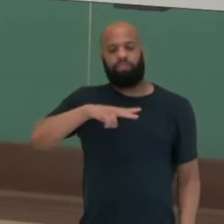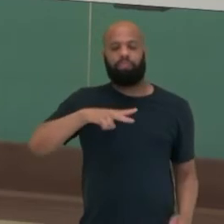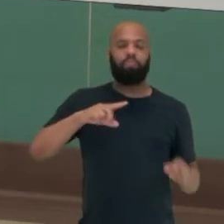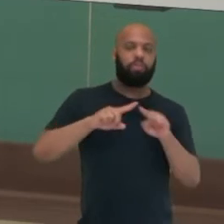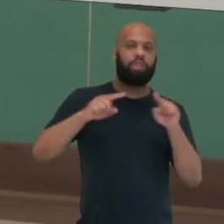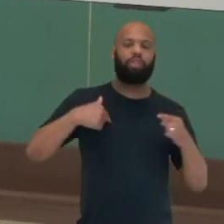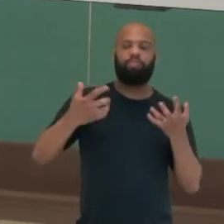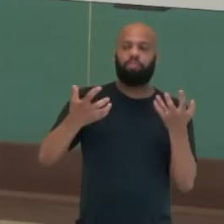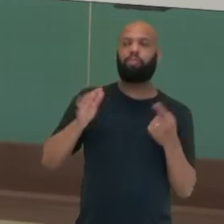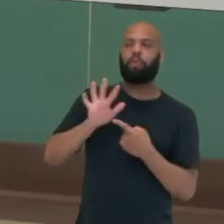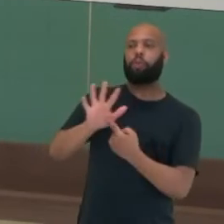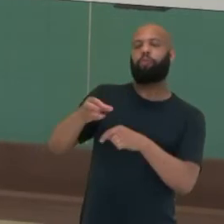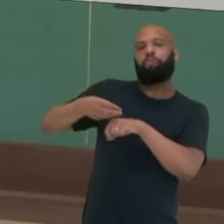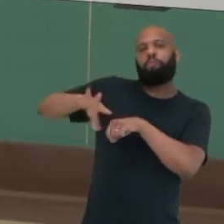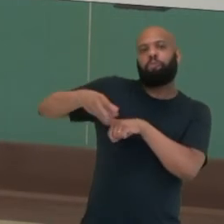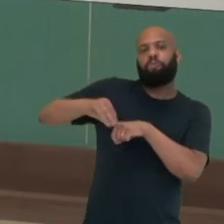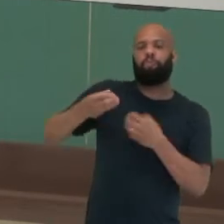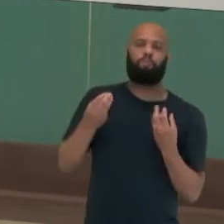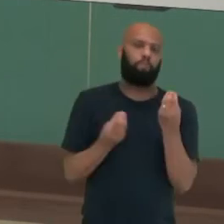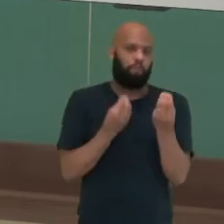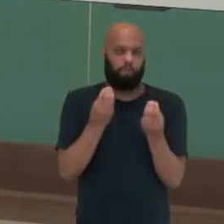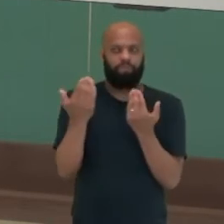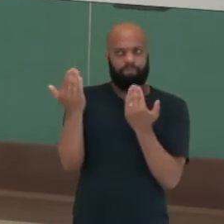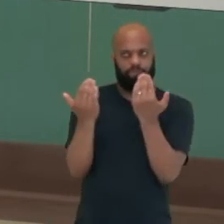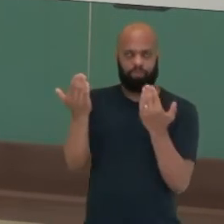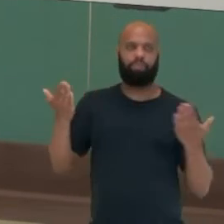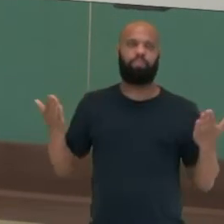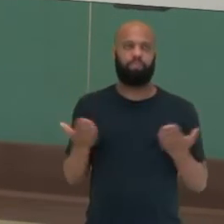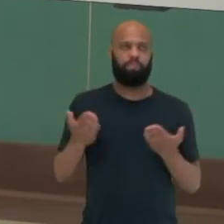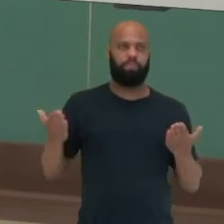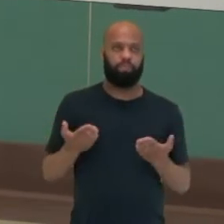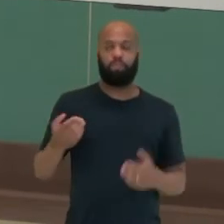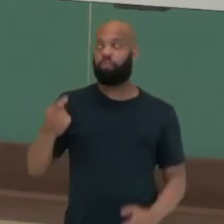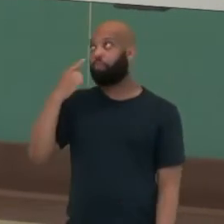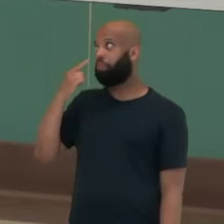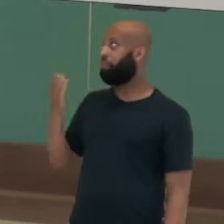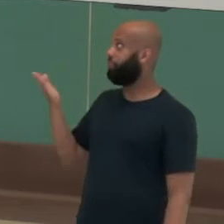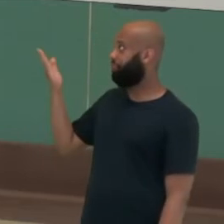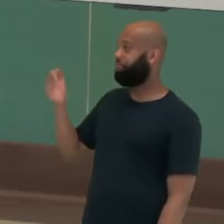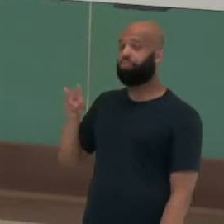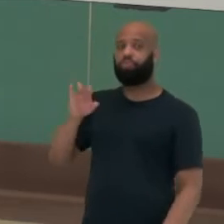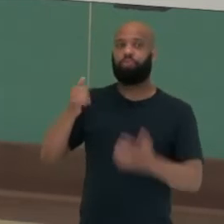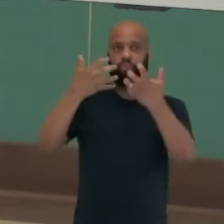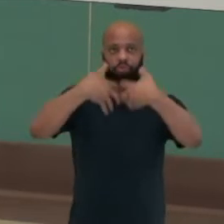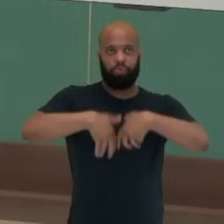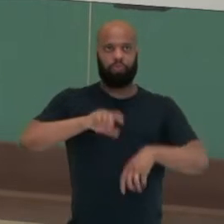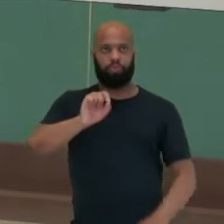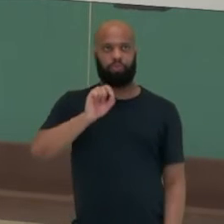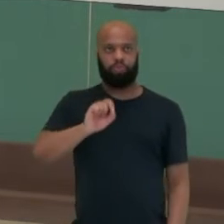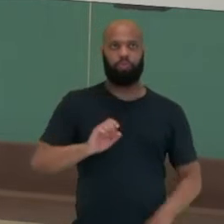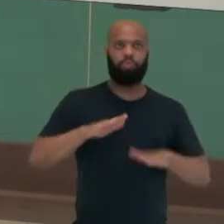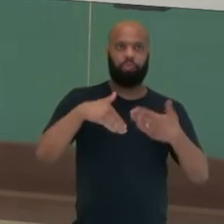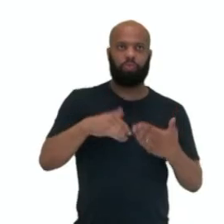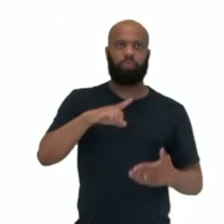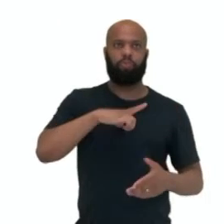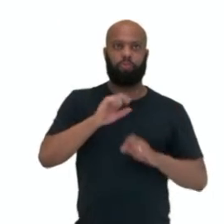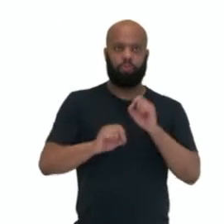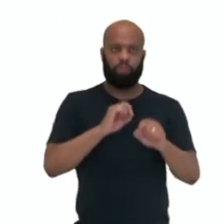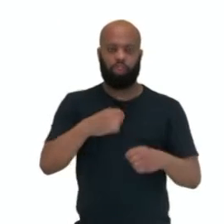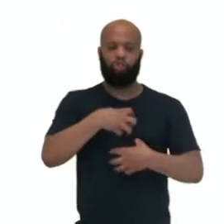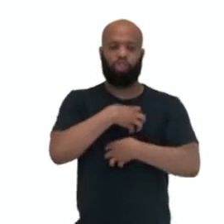individual, vocês fizeram seus quadros, compararam um com o outro, e a ideia agora é que a gente reflita sobre o seguinte: no